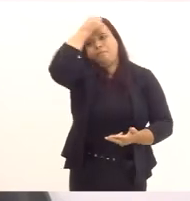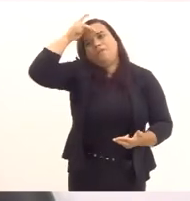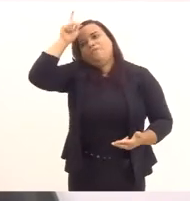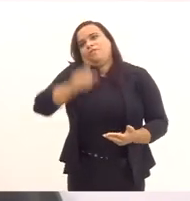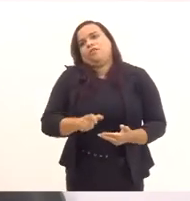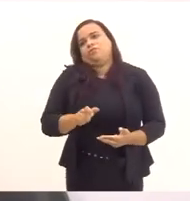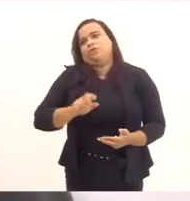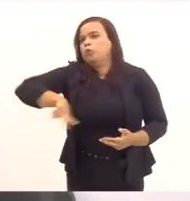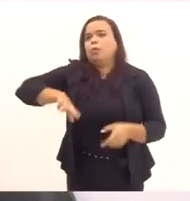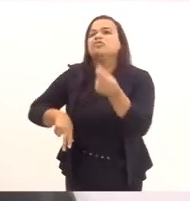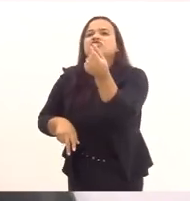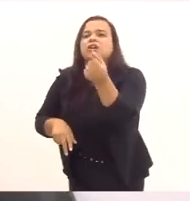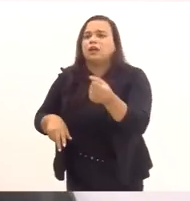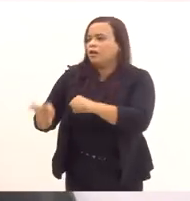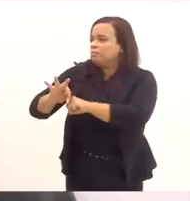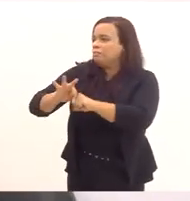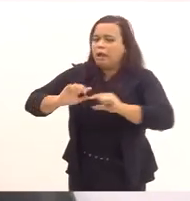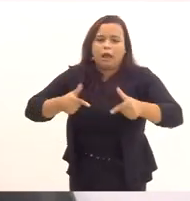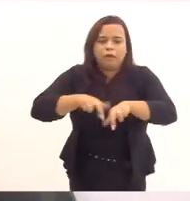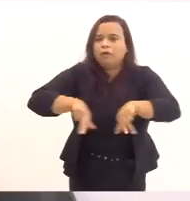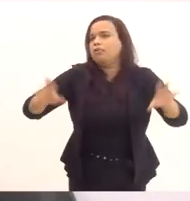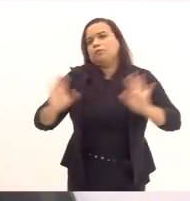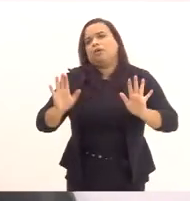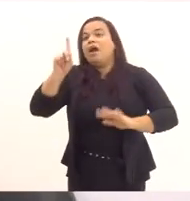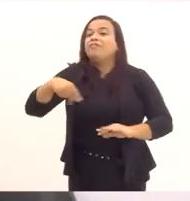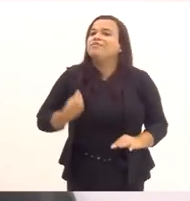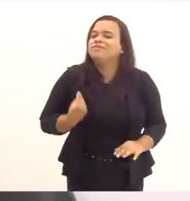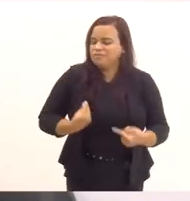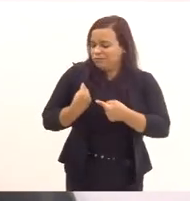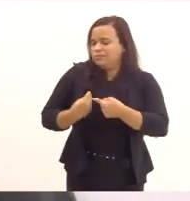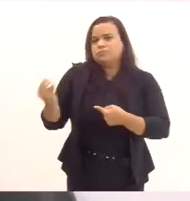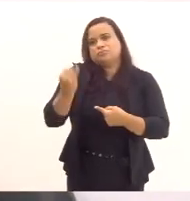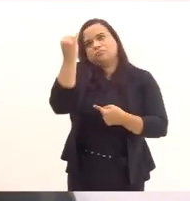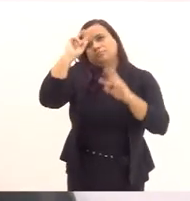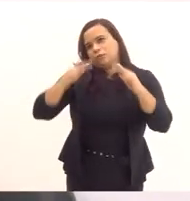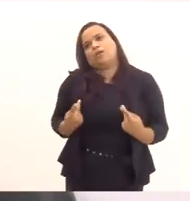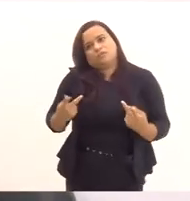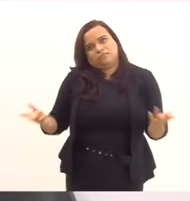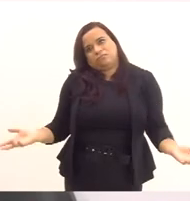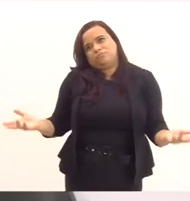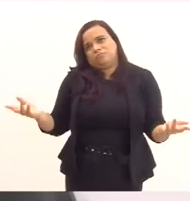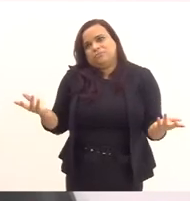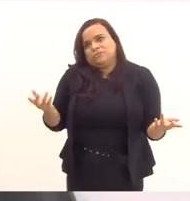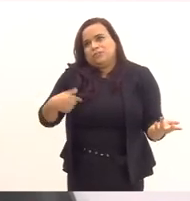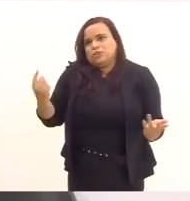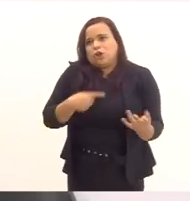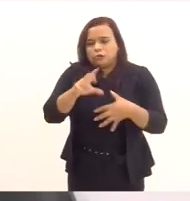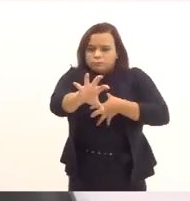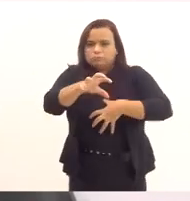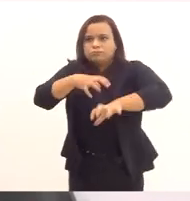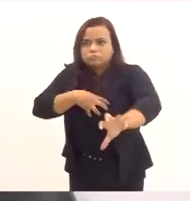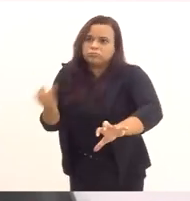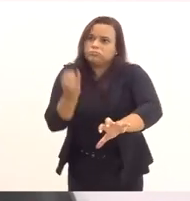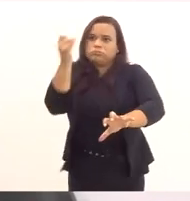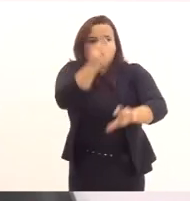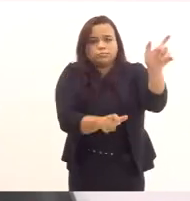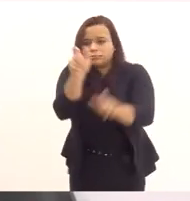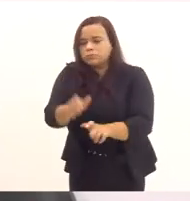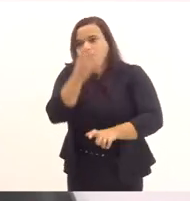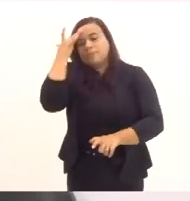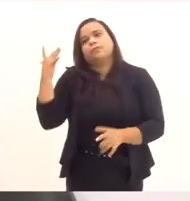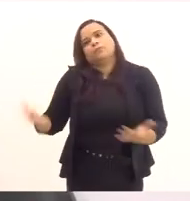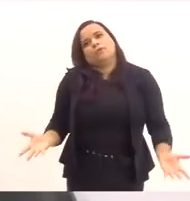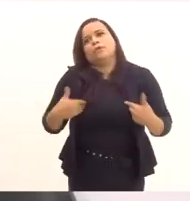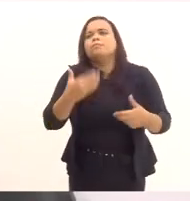dívidas Então acho que essa parte que tem que ser humano e realmente ter colocar no coração e se colocar no lugar das dessas pessoas